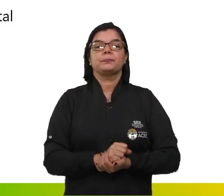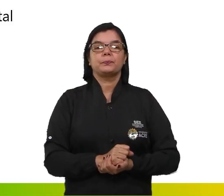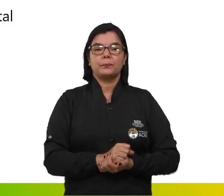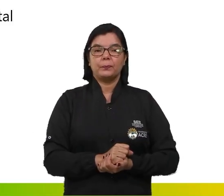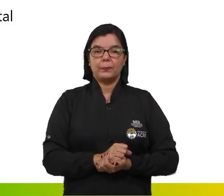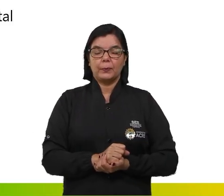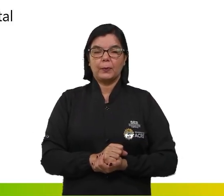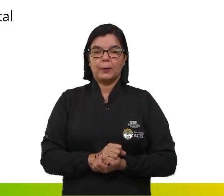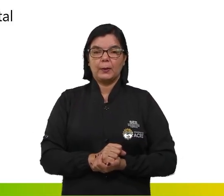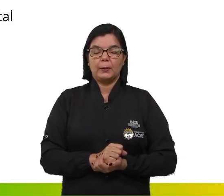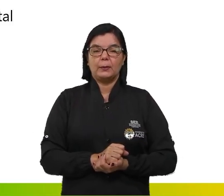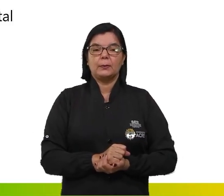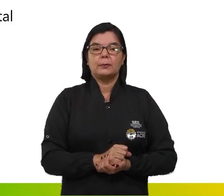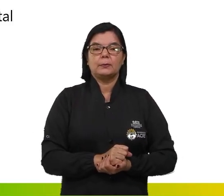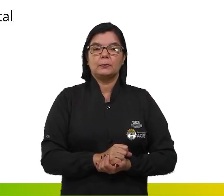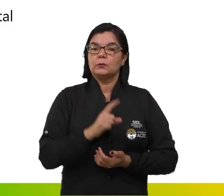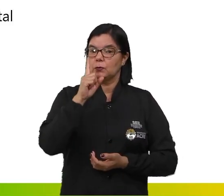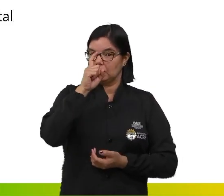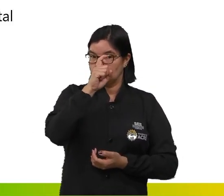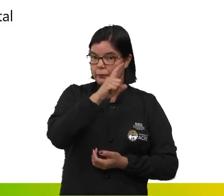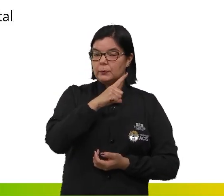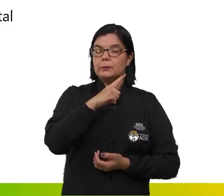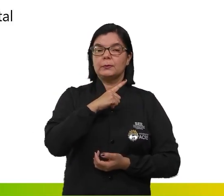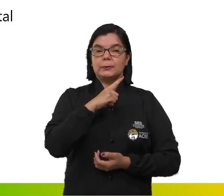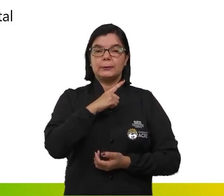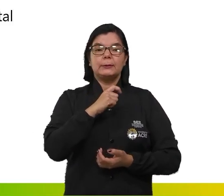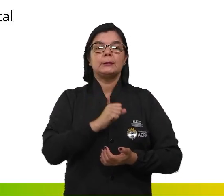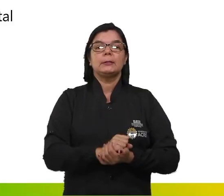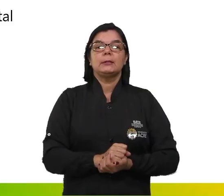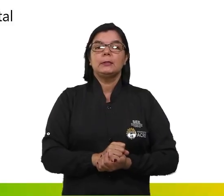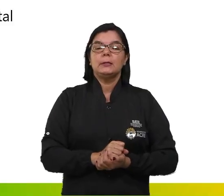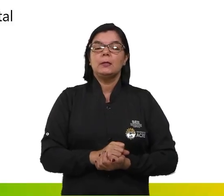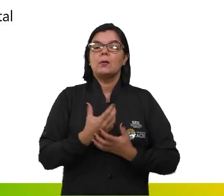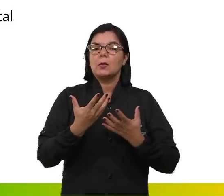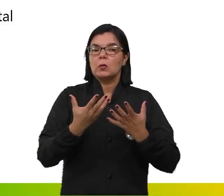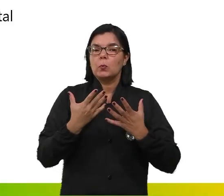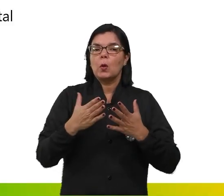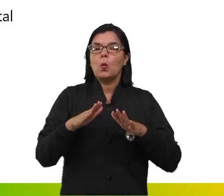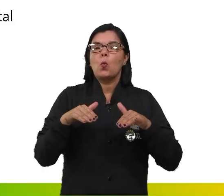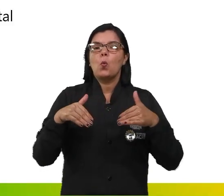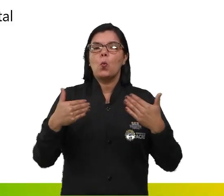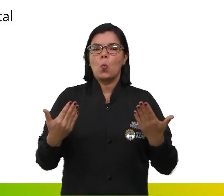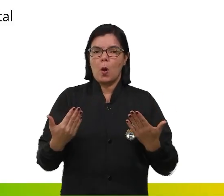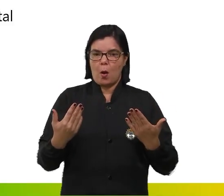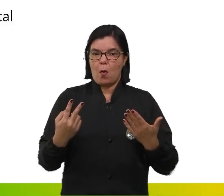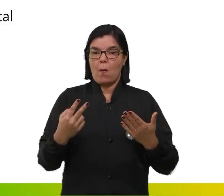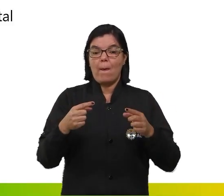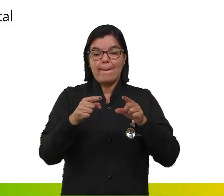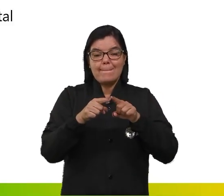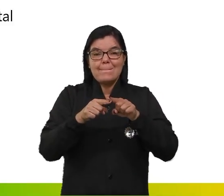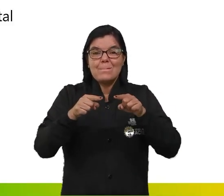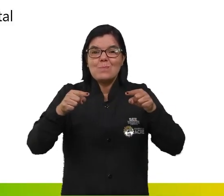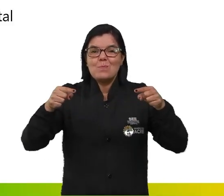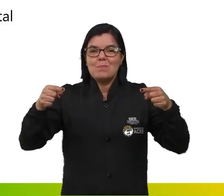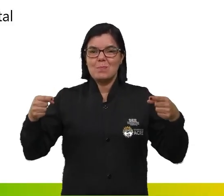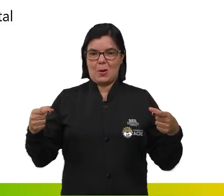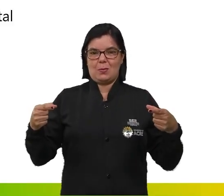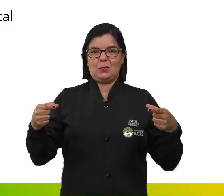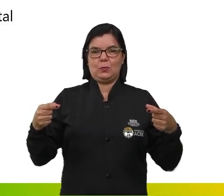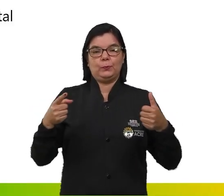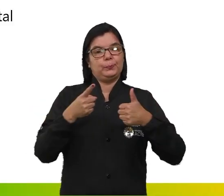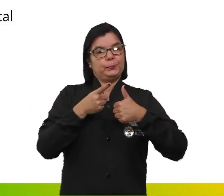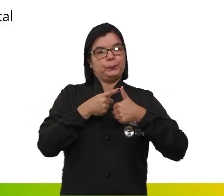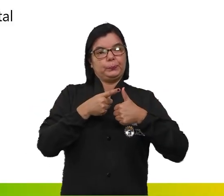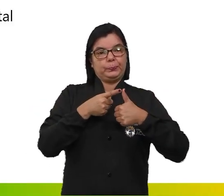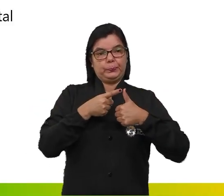hoje são bem difíceis de se herdar, e quer saber qual deles é maior. O